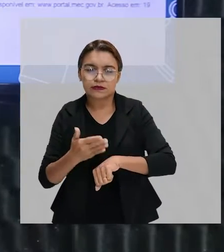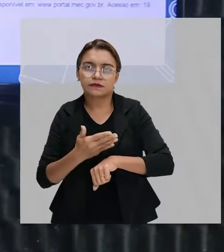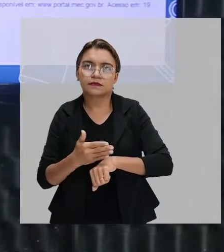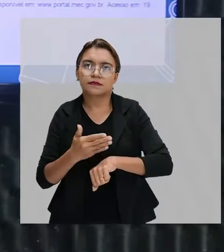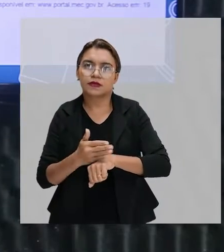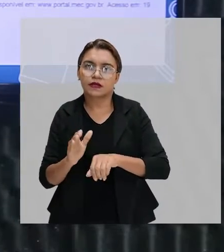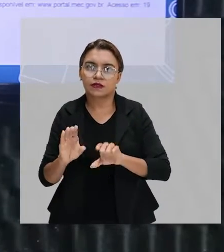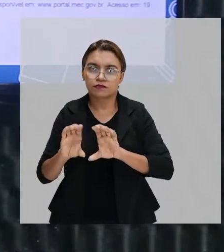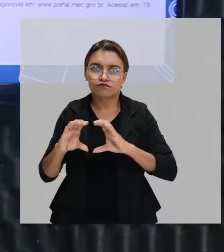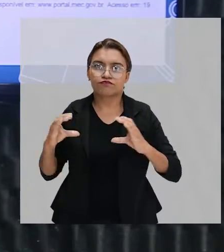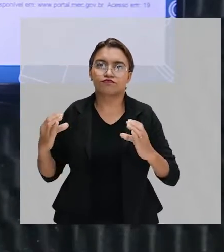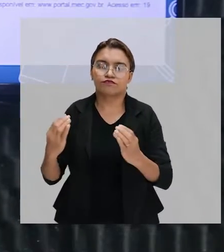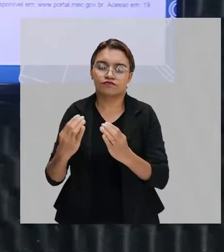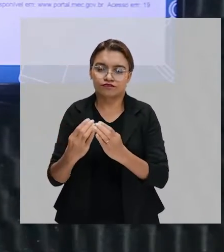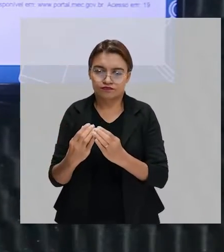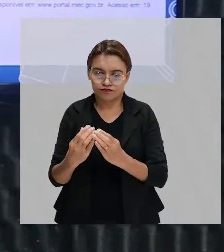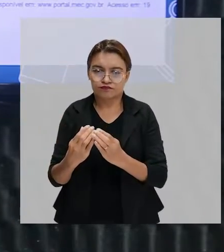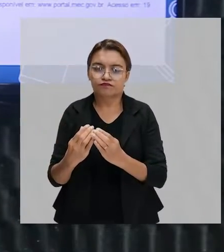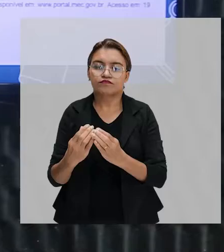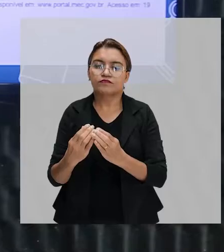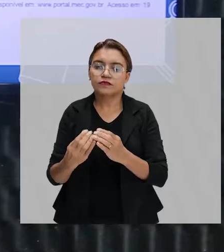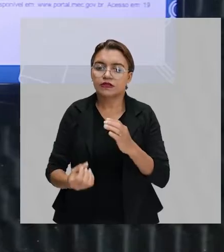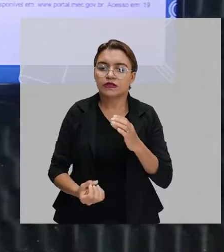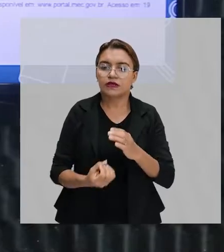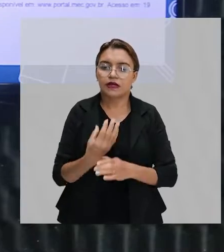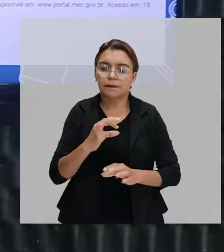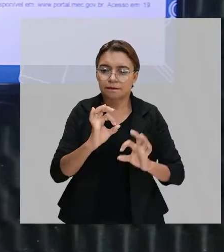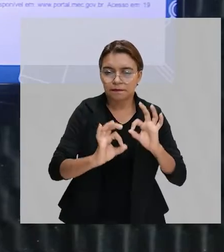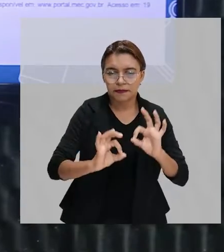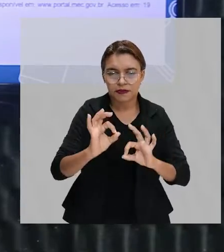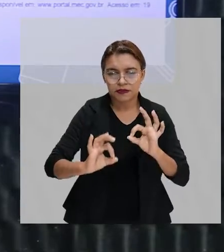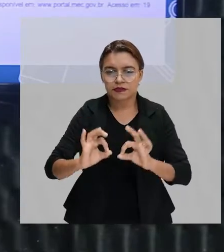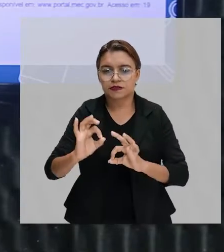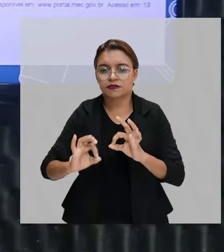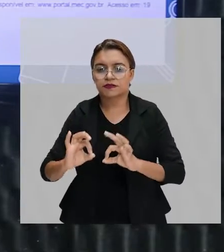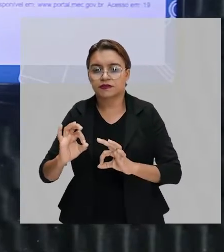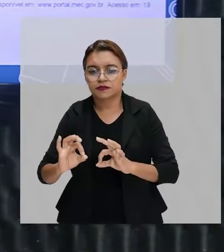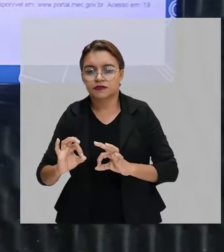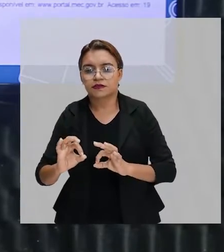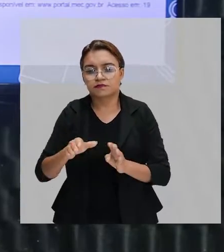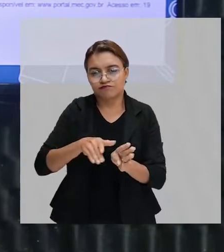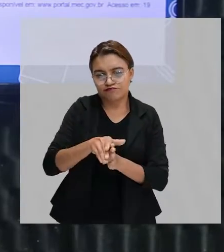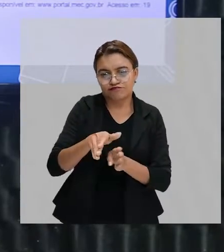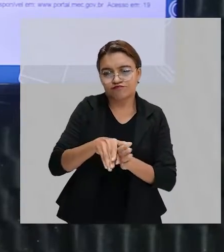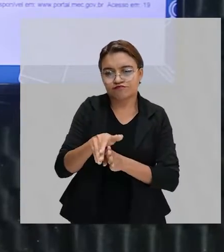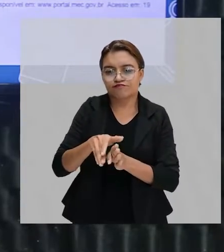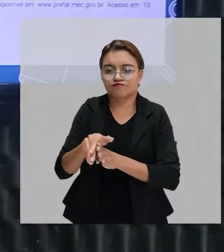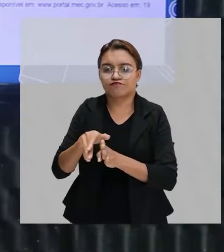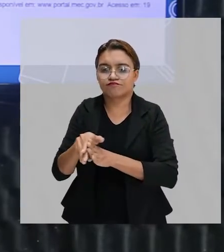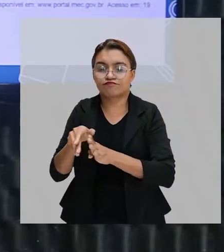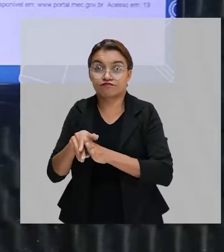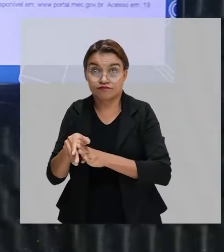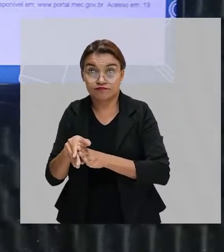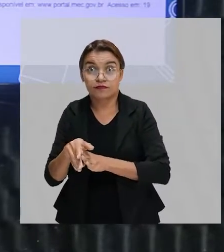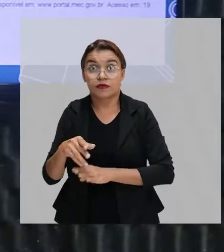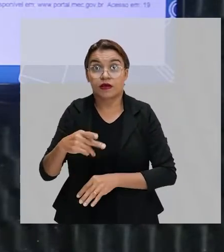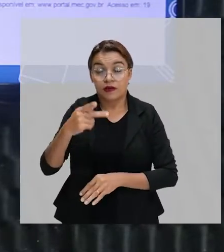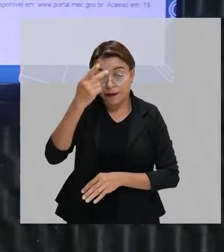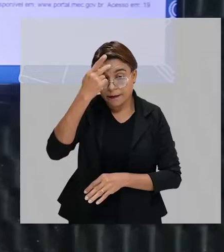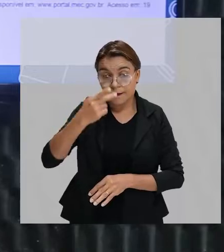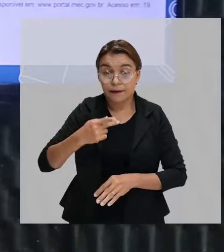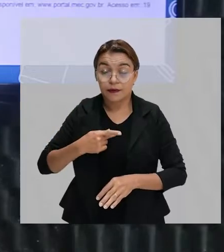comunitárias a iniciativa pessoal para criar planejar ou buscar orientação para as suas próprias práticas